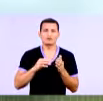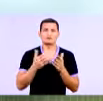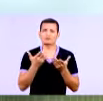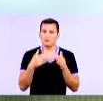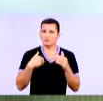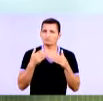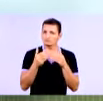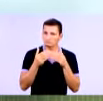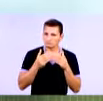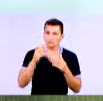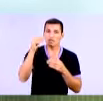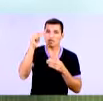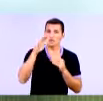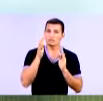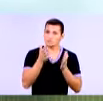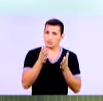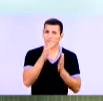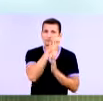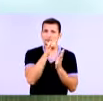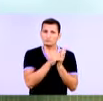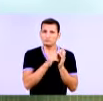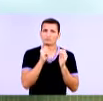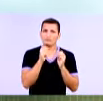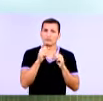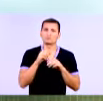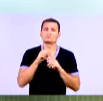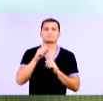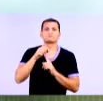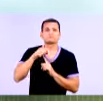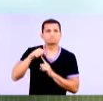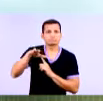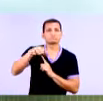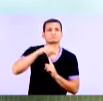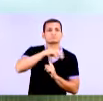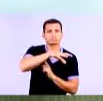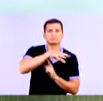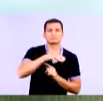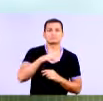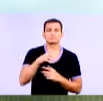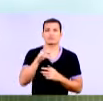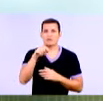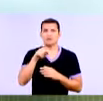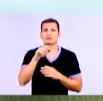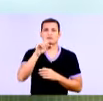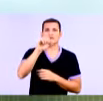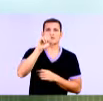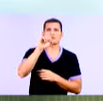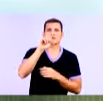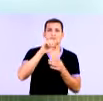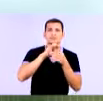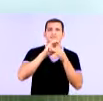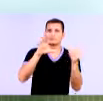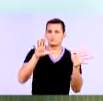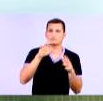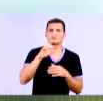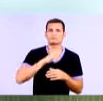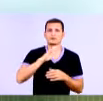baixou, coloque o arquivo à disposição dos seus colegas do polo. Veja, é software livre, software de código aberto.